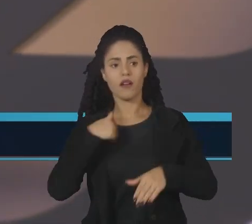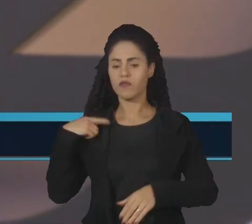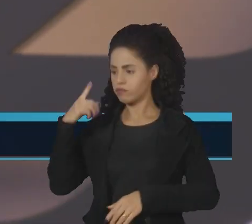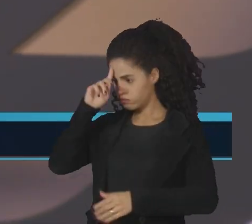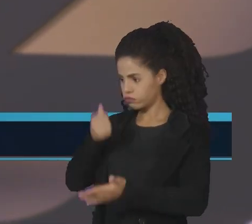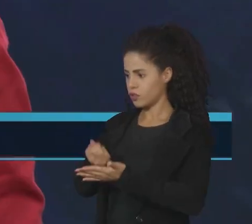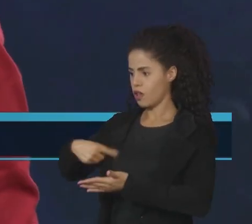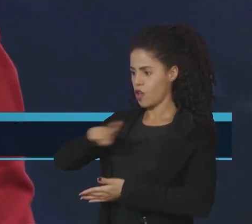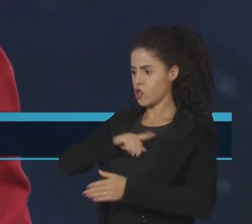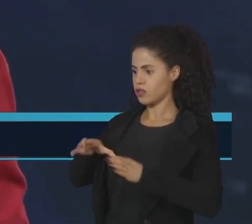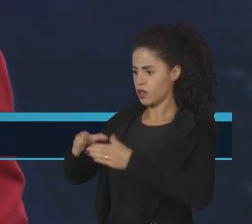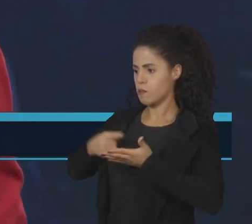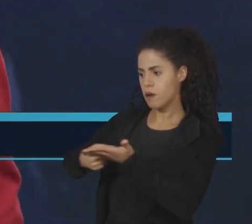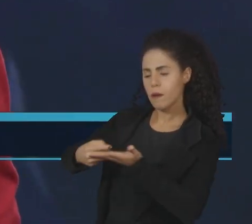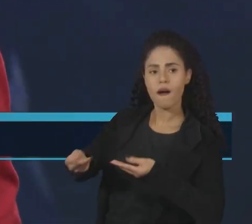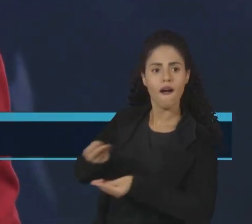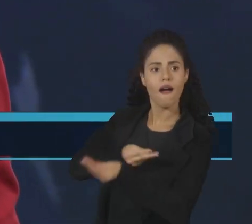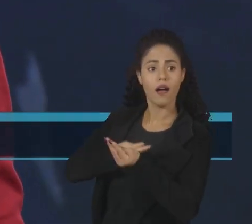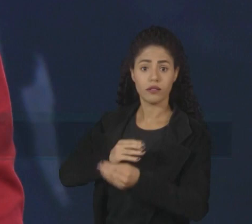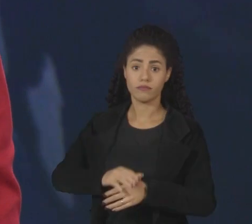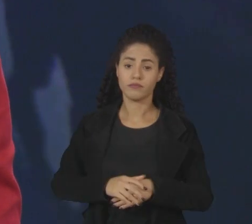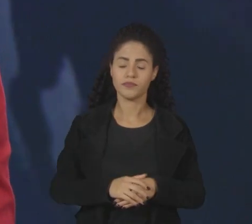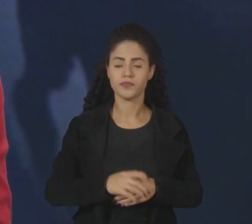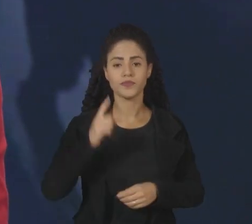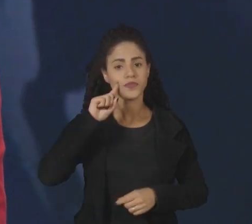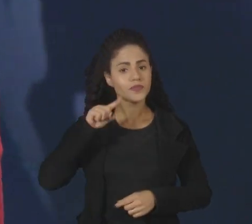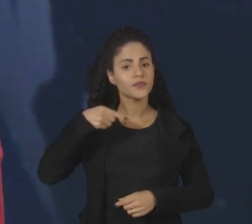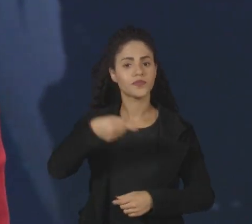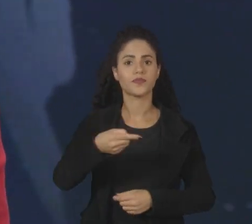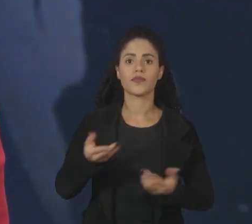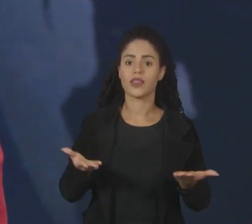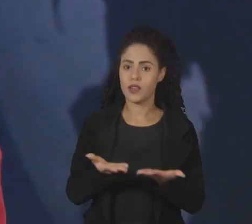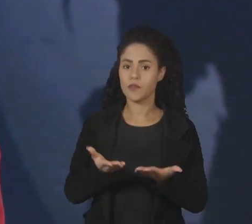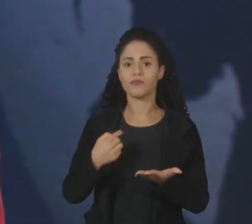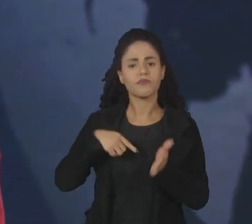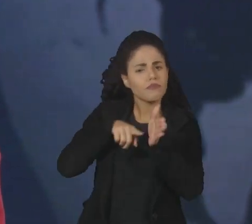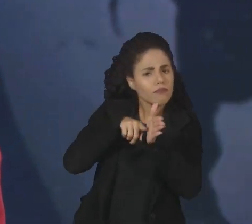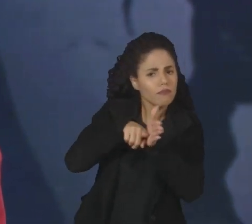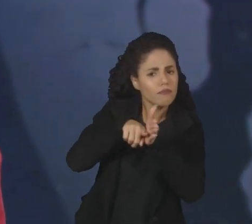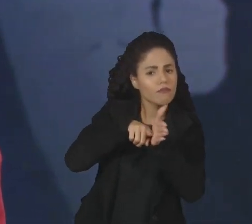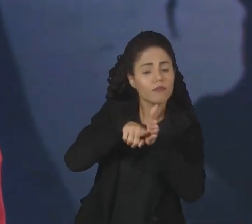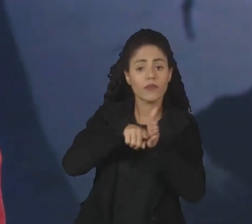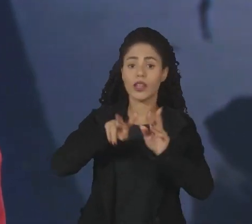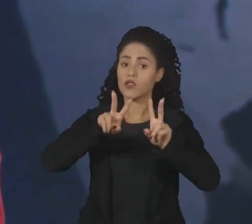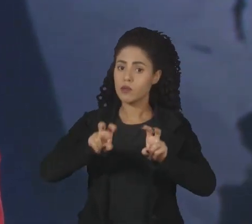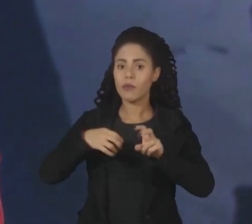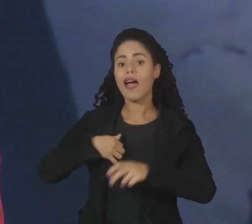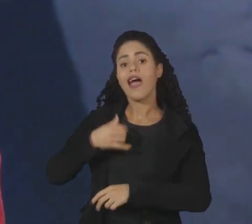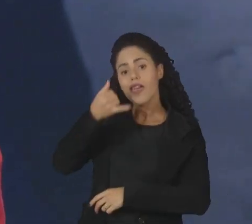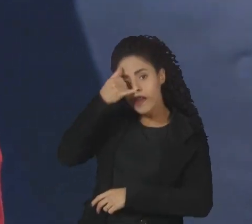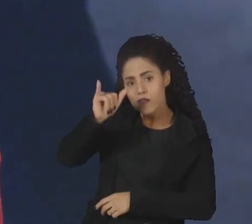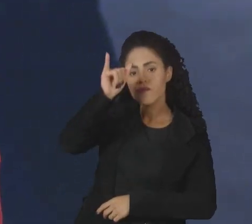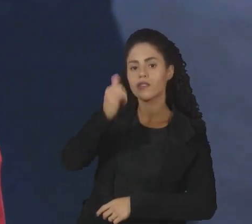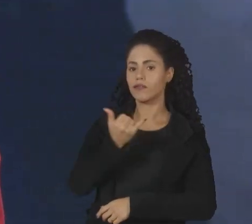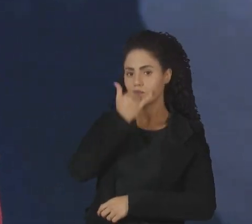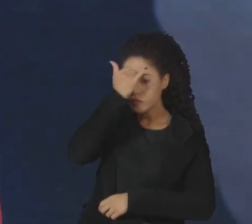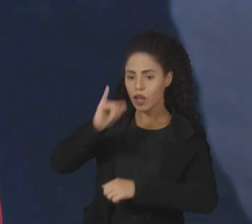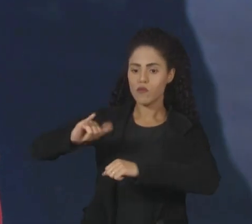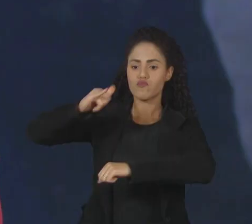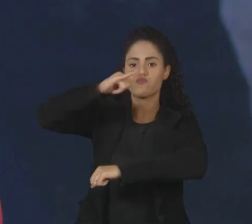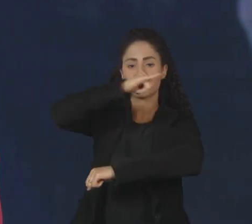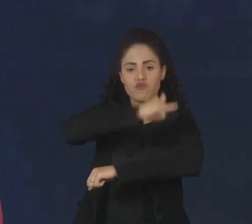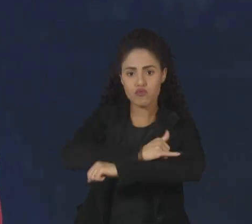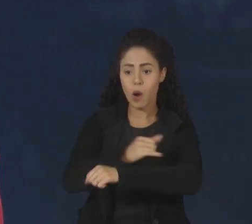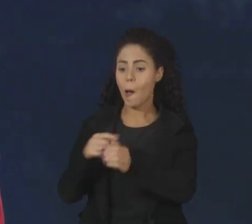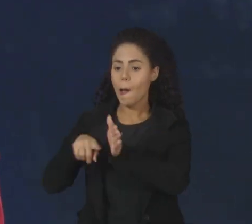melhor. E você vai ver em instantes. Centro de Investigação e Prevenção de Acidentes Aeronáuticos encerra a primeira etapa